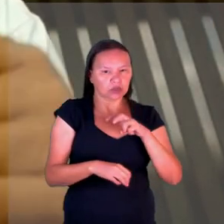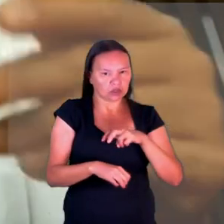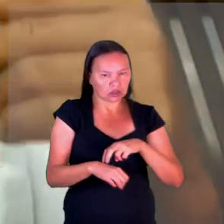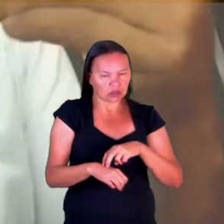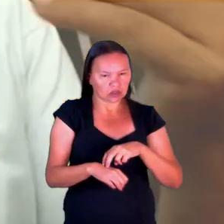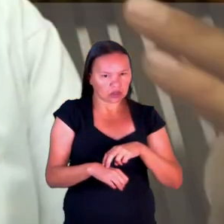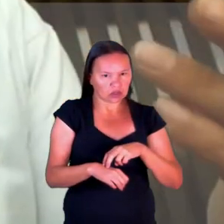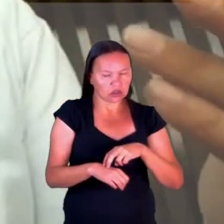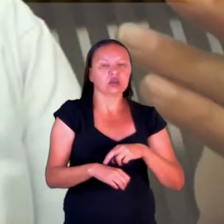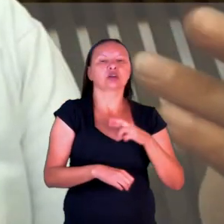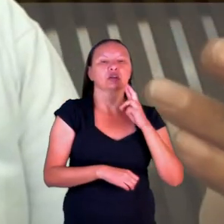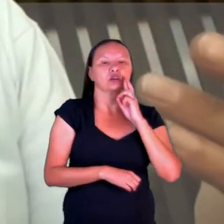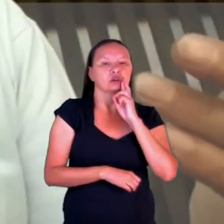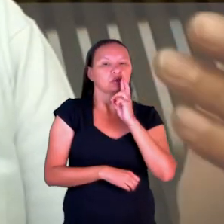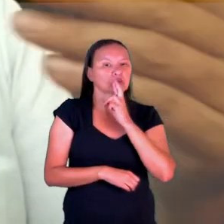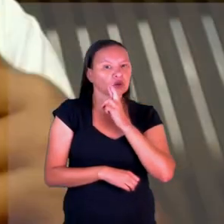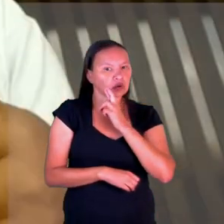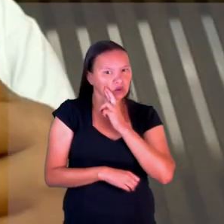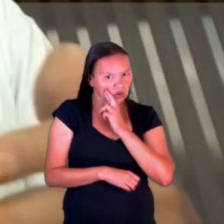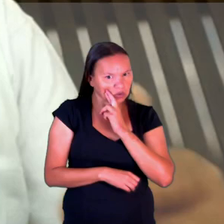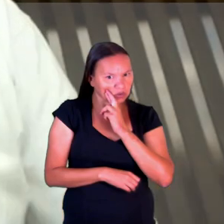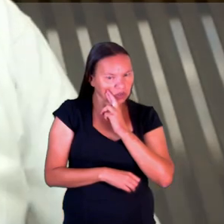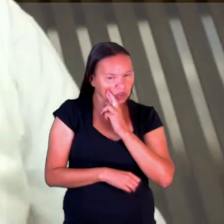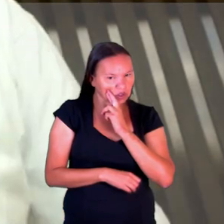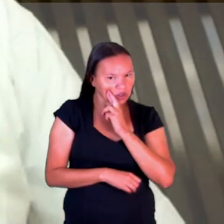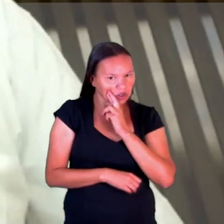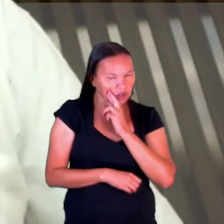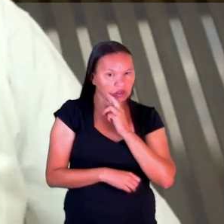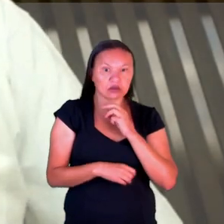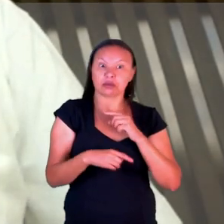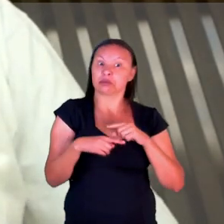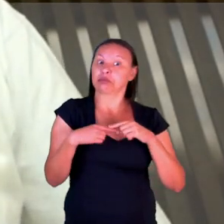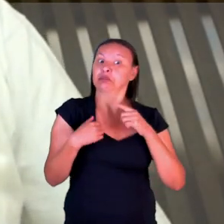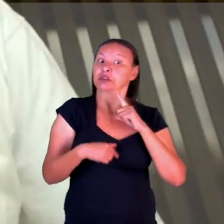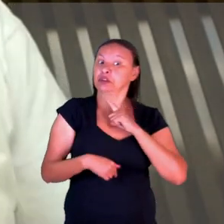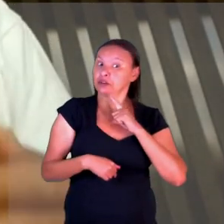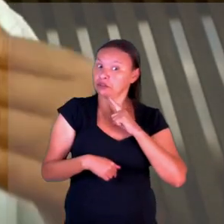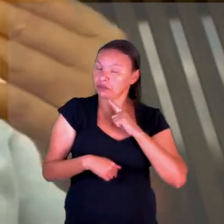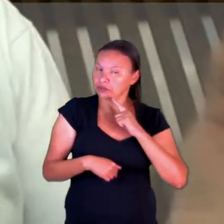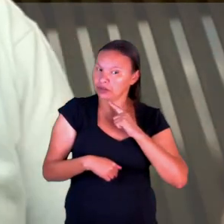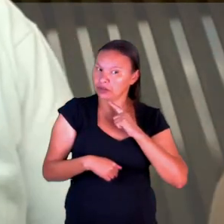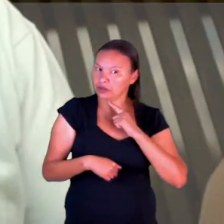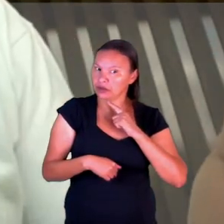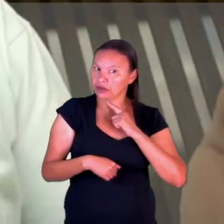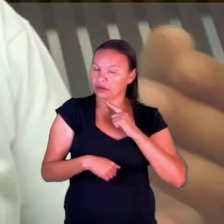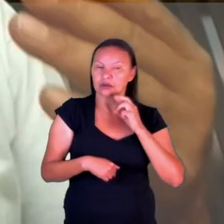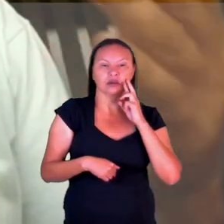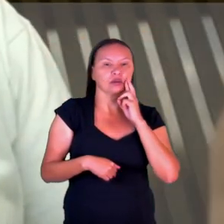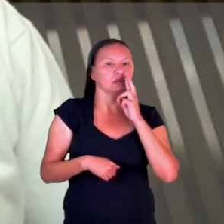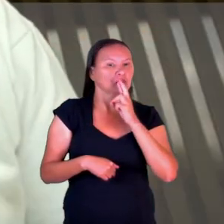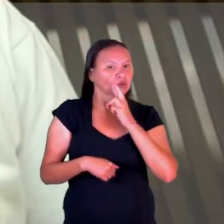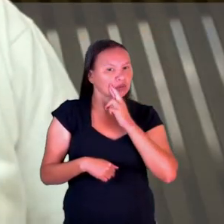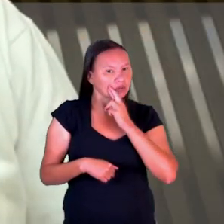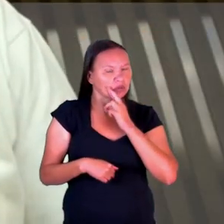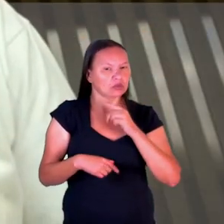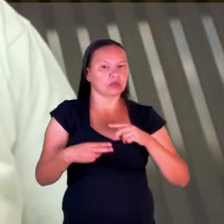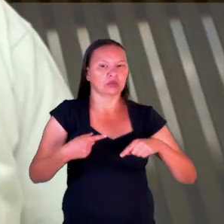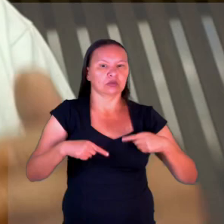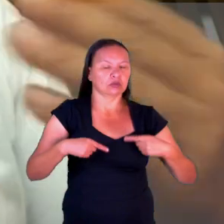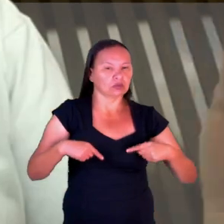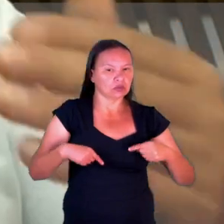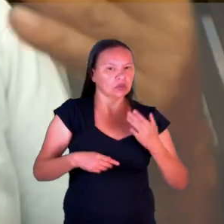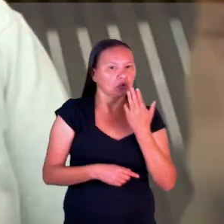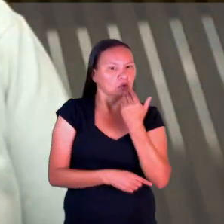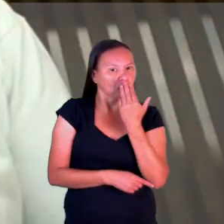almoçar se conseguir no caso de Belo Horizonte se tiver próximo ao restaurante popular no caso do interior de Minas ou de outra cidade ele vai